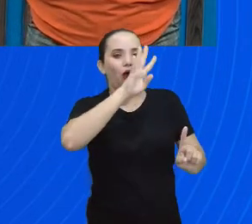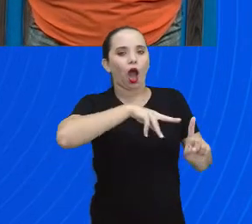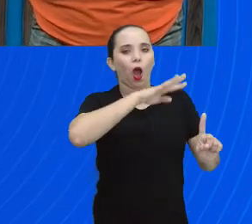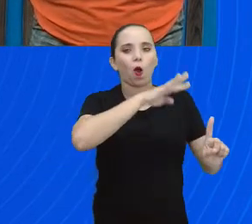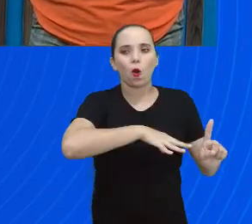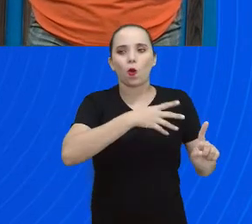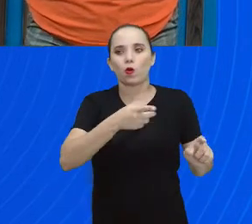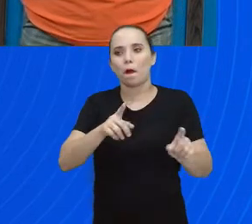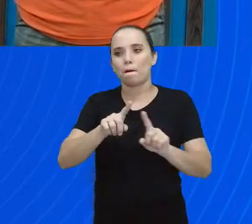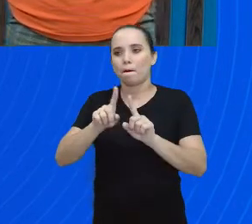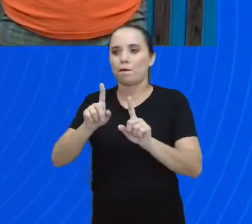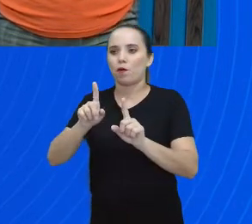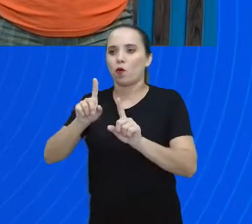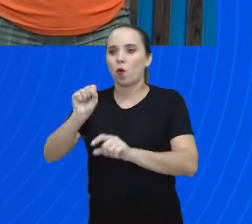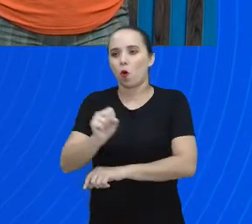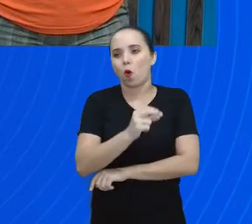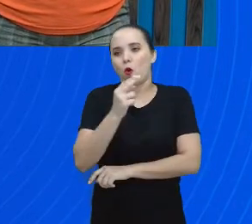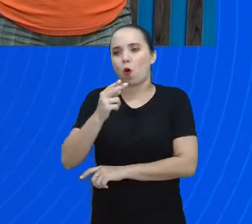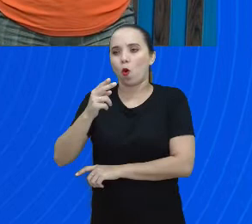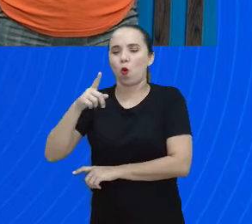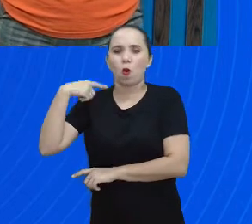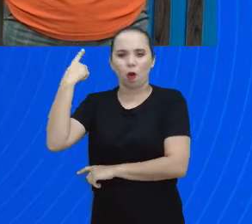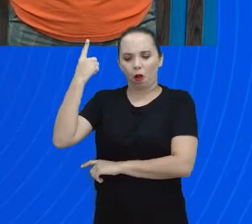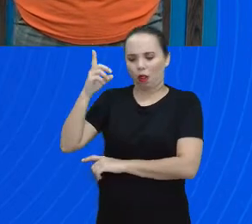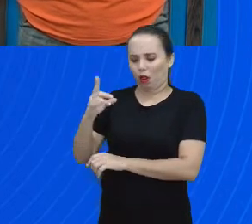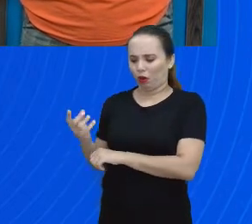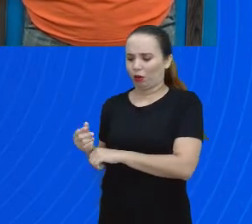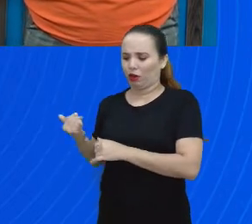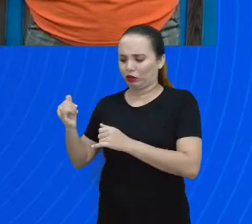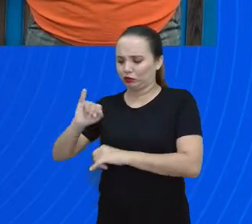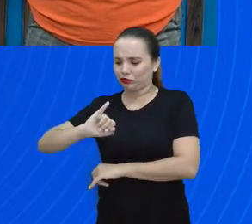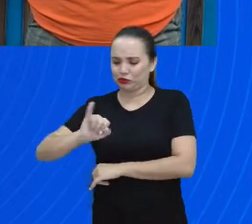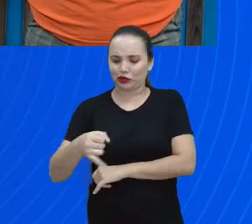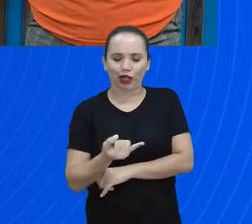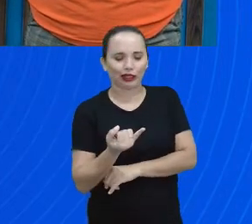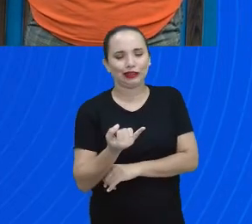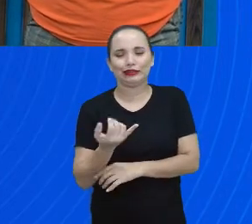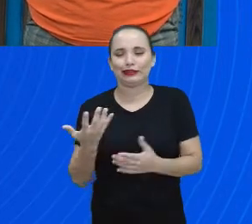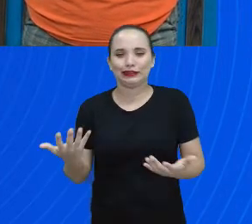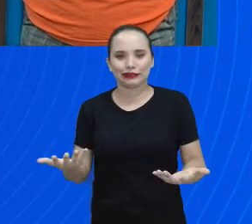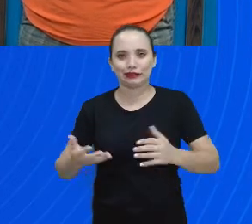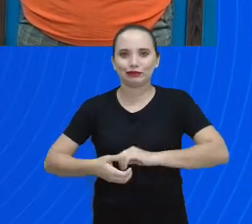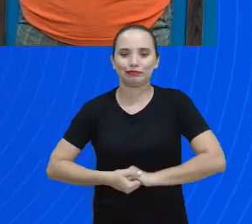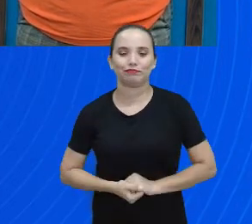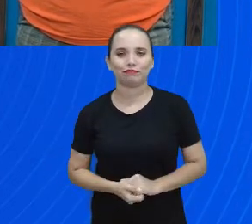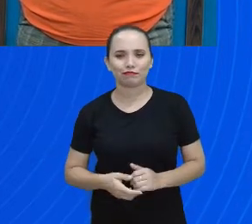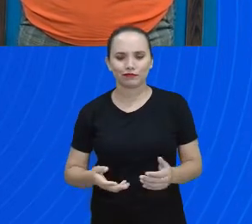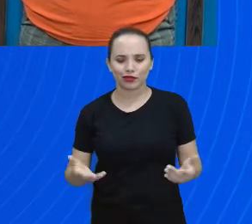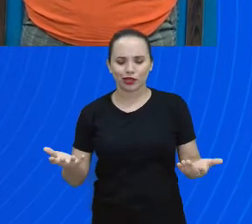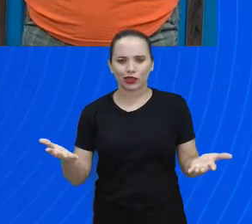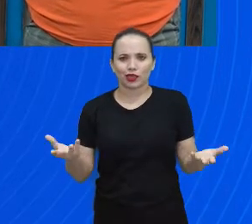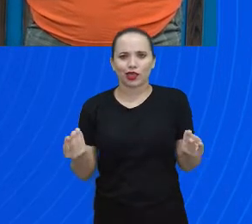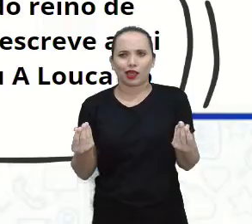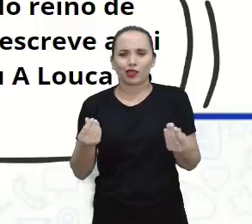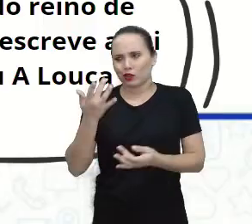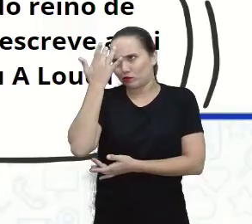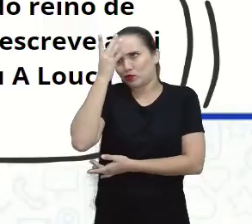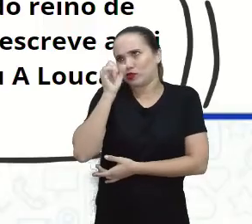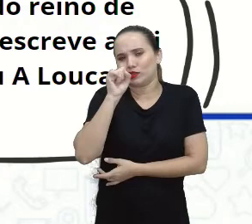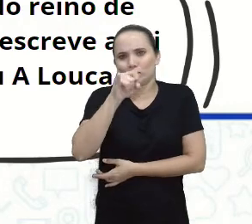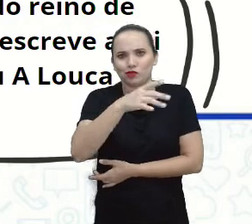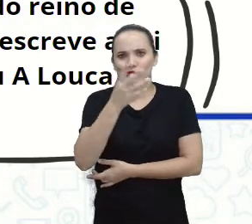movimento armorial. Então ele diz: venha a sexta musa mensageira do reino de Elohim. Não sei se